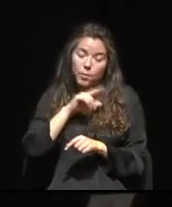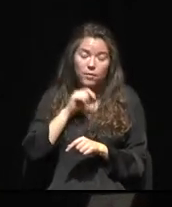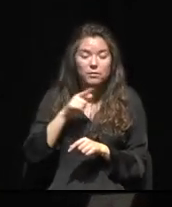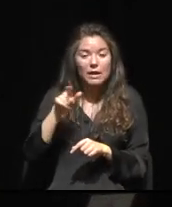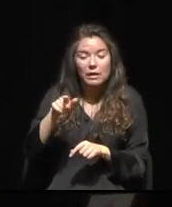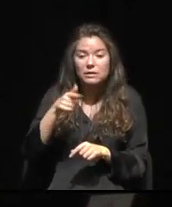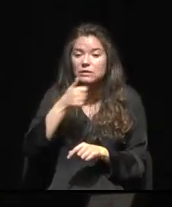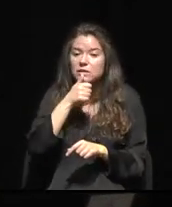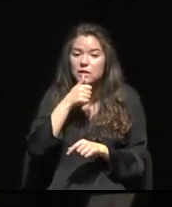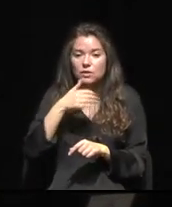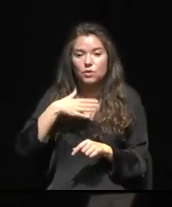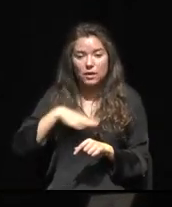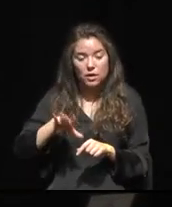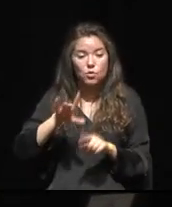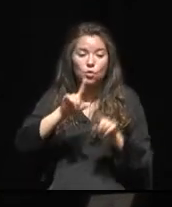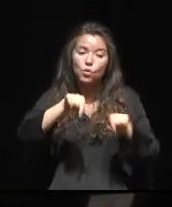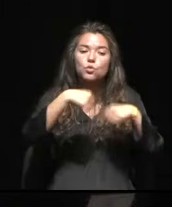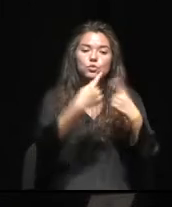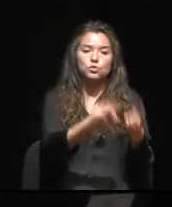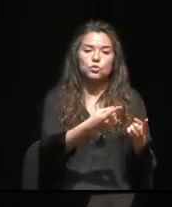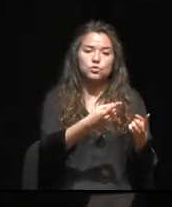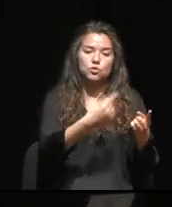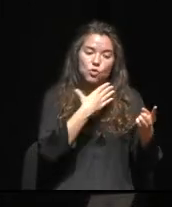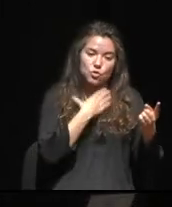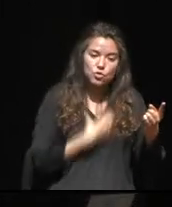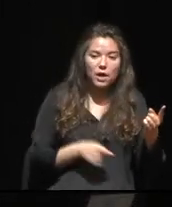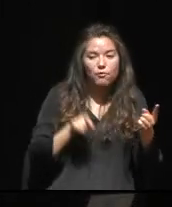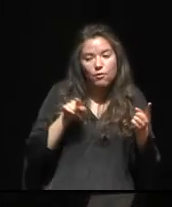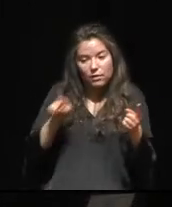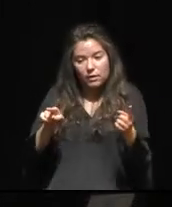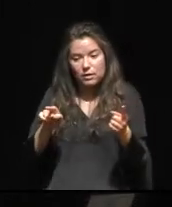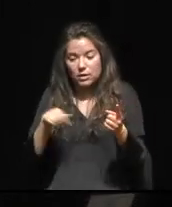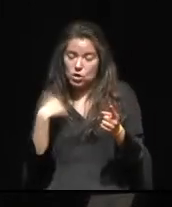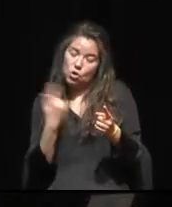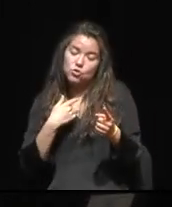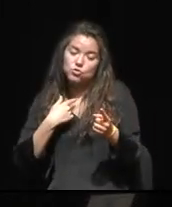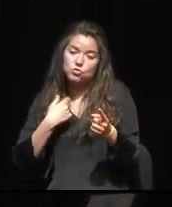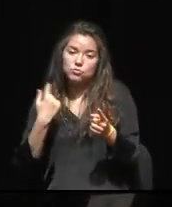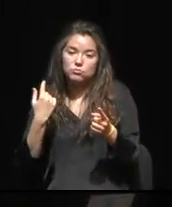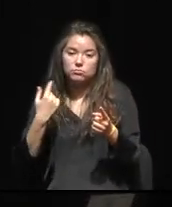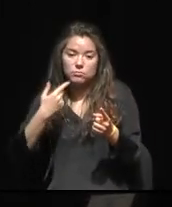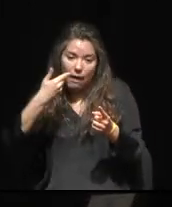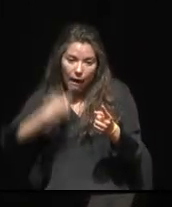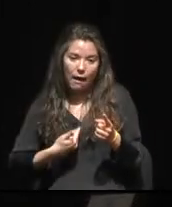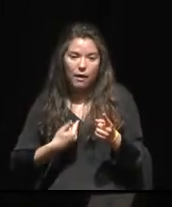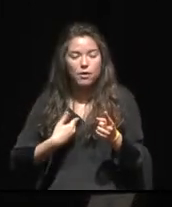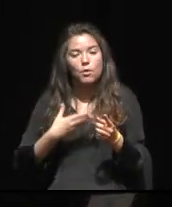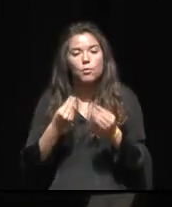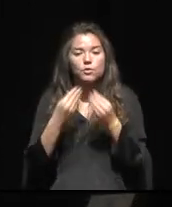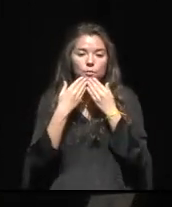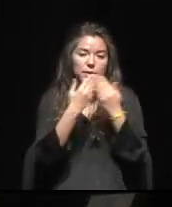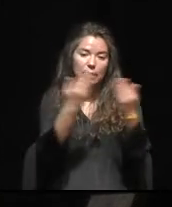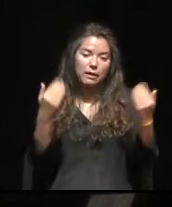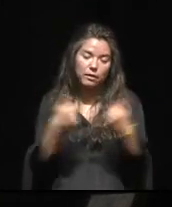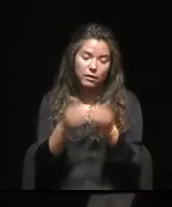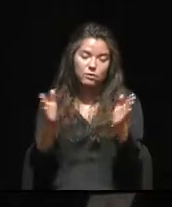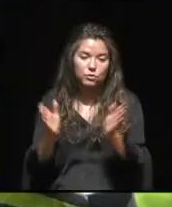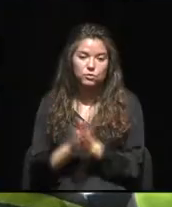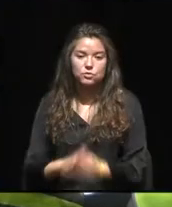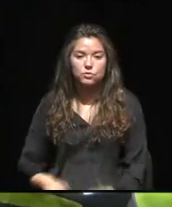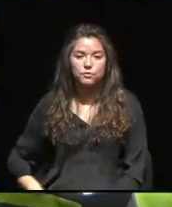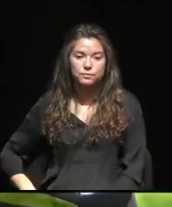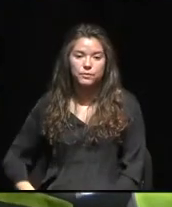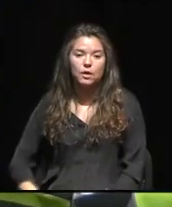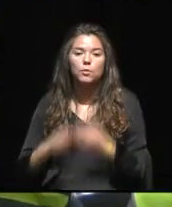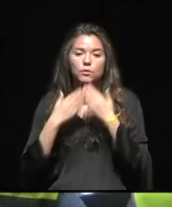quiserem e não ser aquilo que os outros gostariam que fôssemos muito obrigada a todos